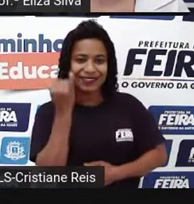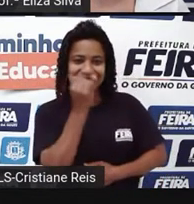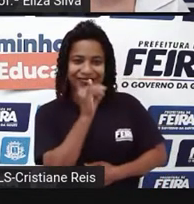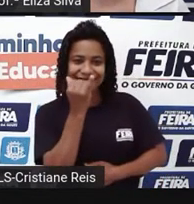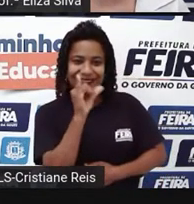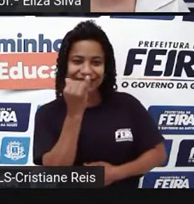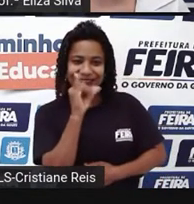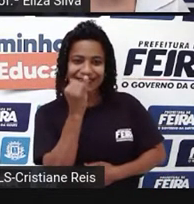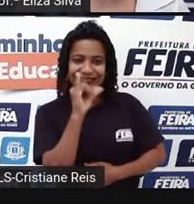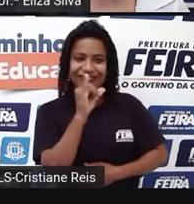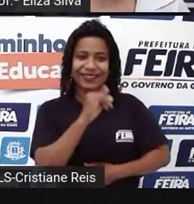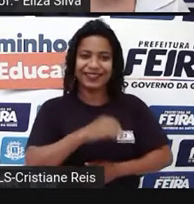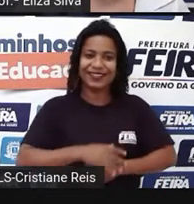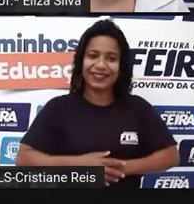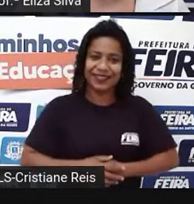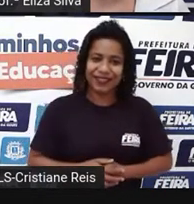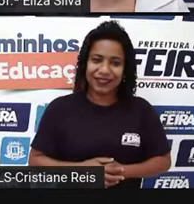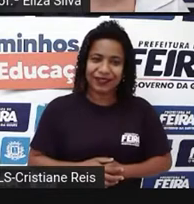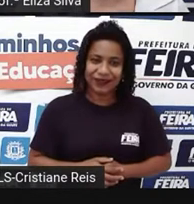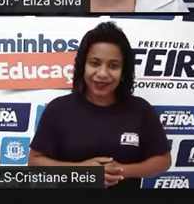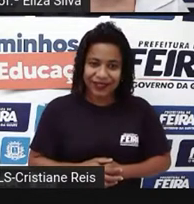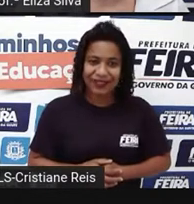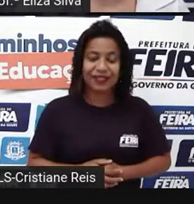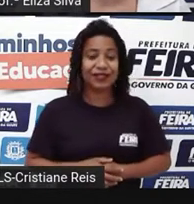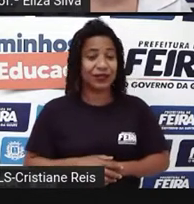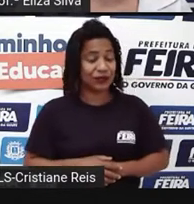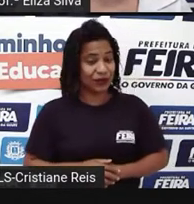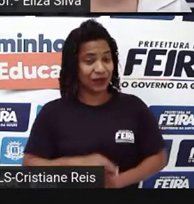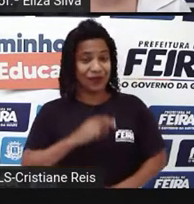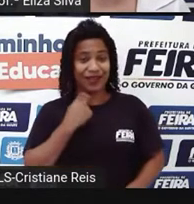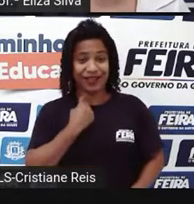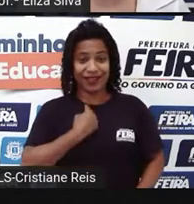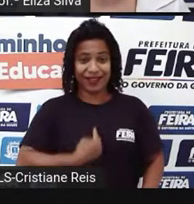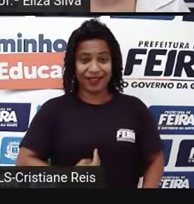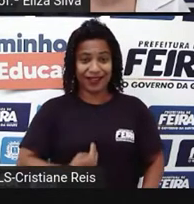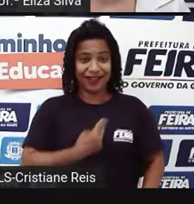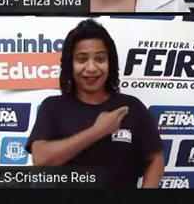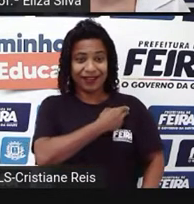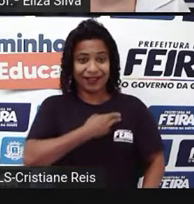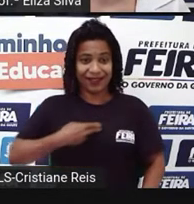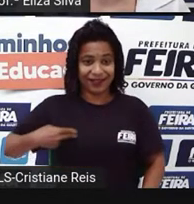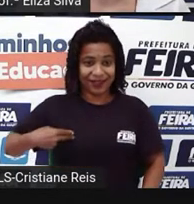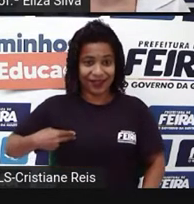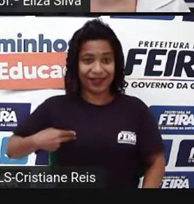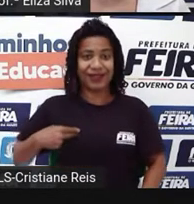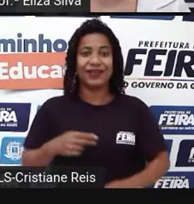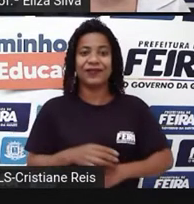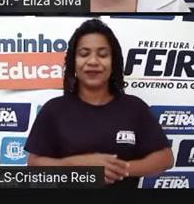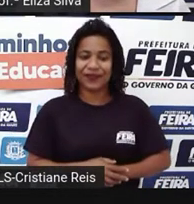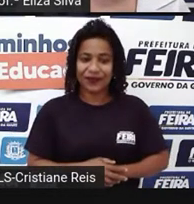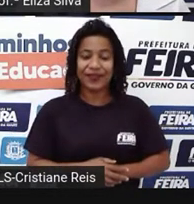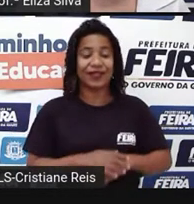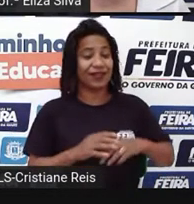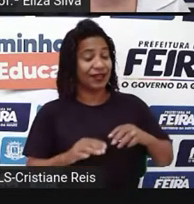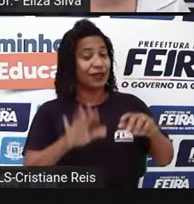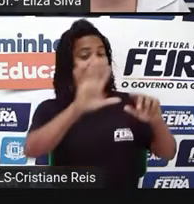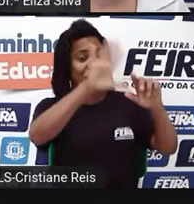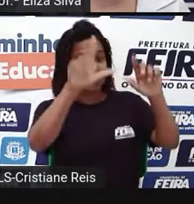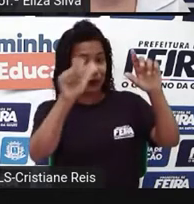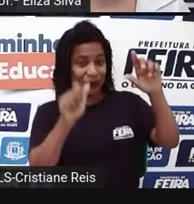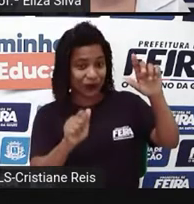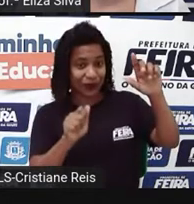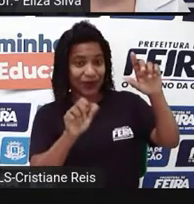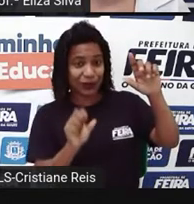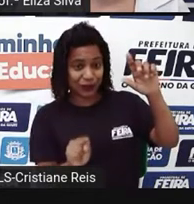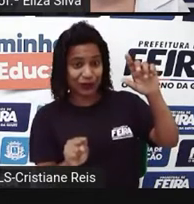Italy, Itália, Norway, Noruega, South Africa, África do